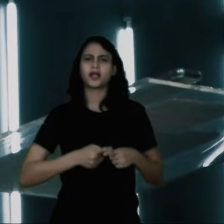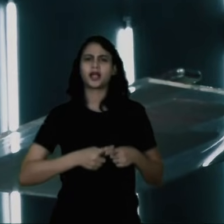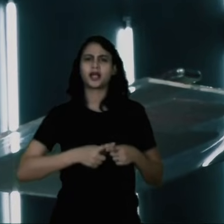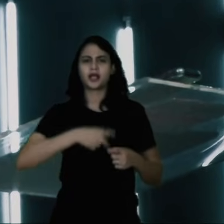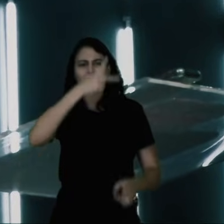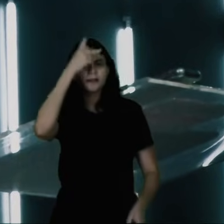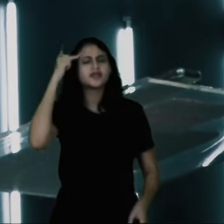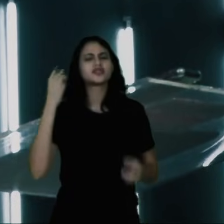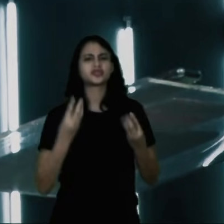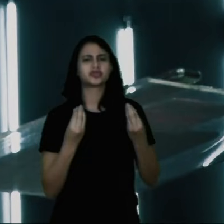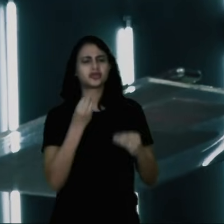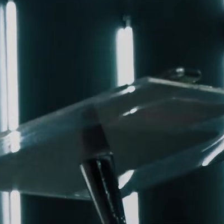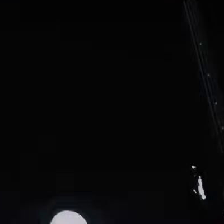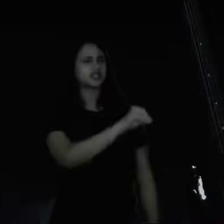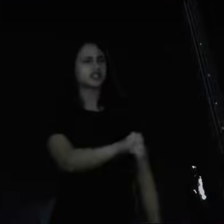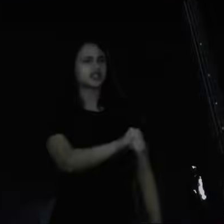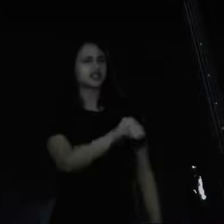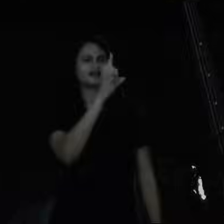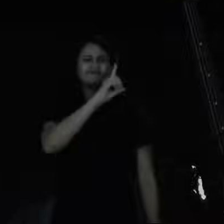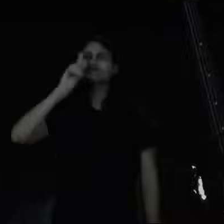Deus te abraça,